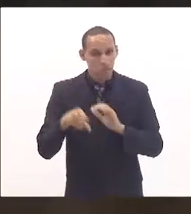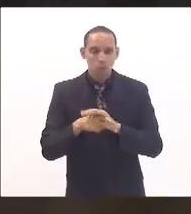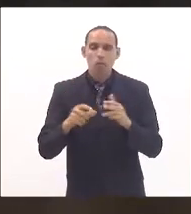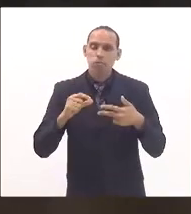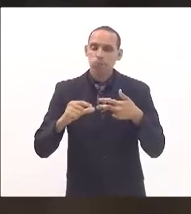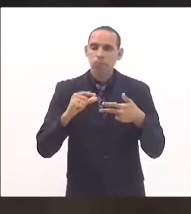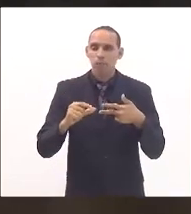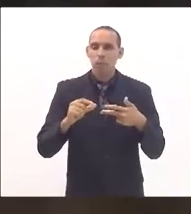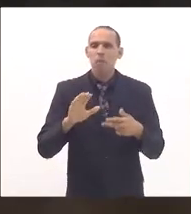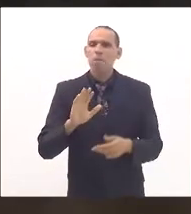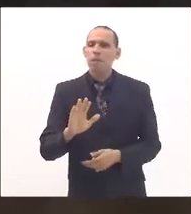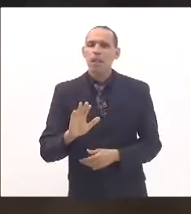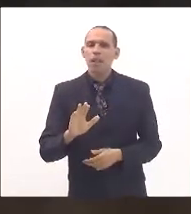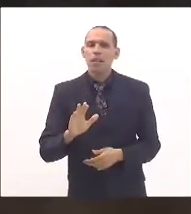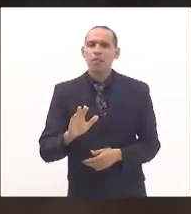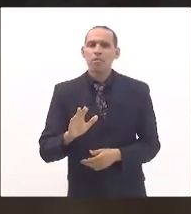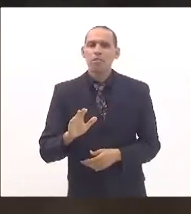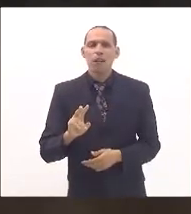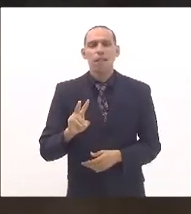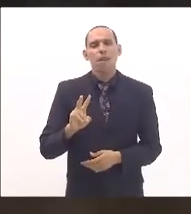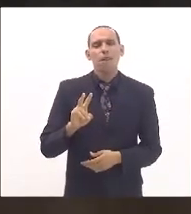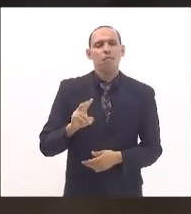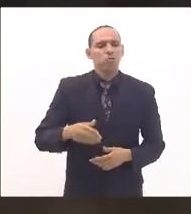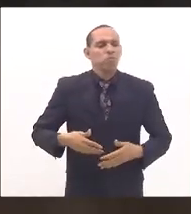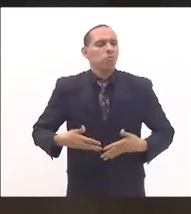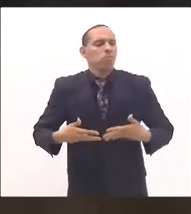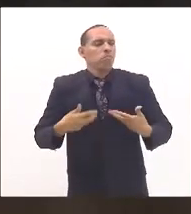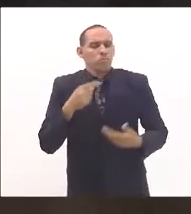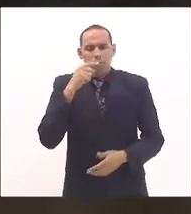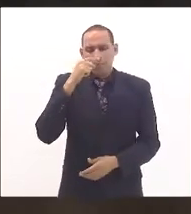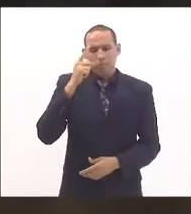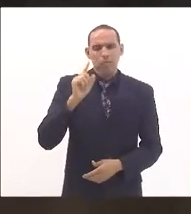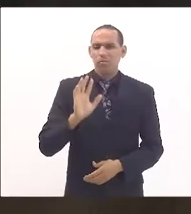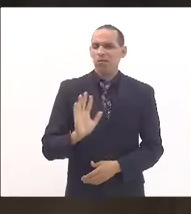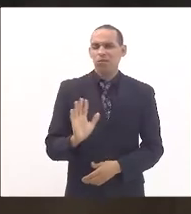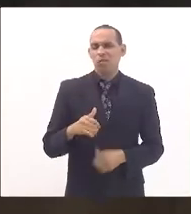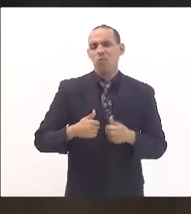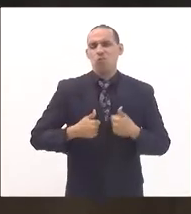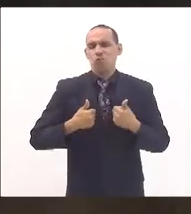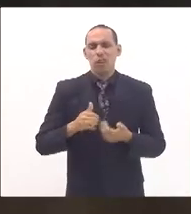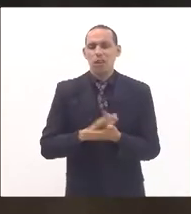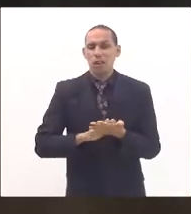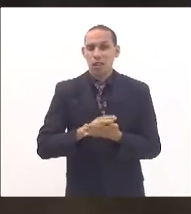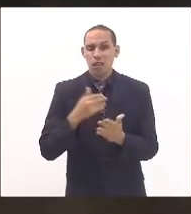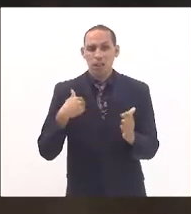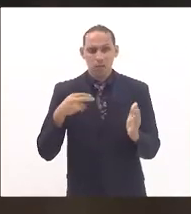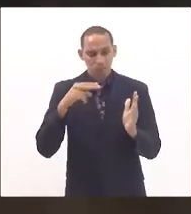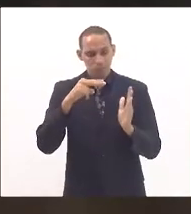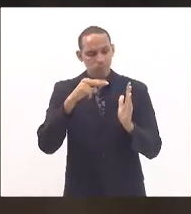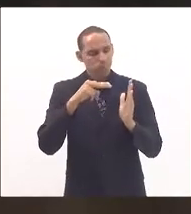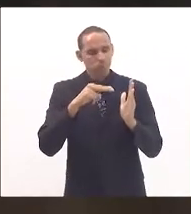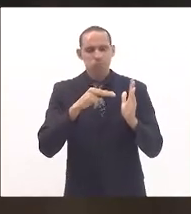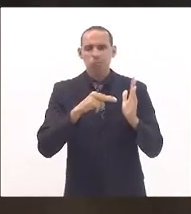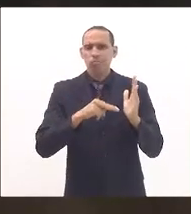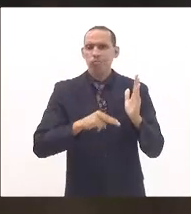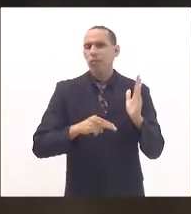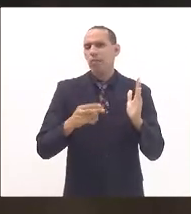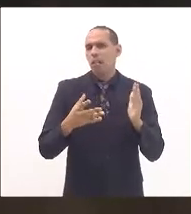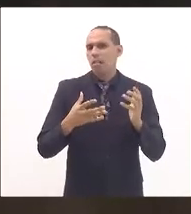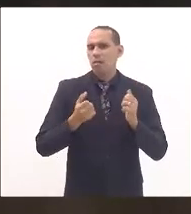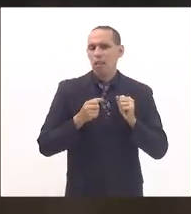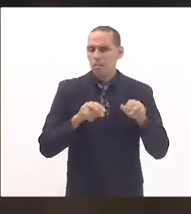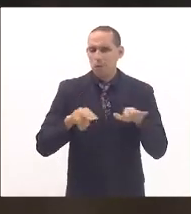e, longe de qualquer vaidade, o que eu quero tratar aqui é que, ao ler e ao receber na